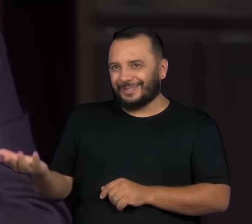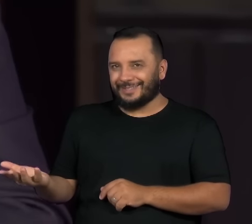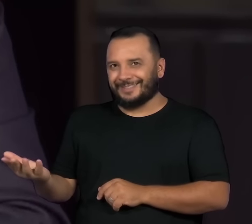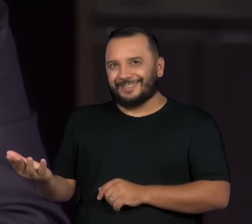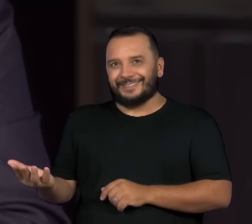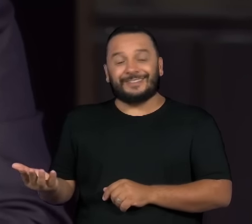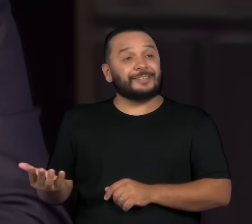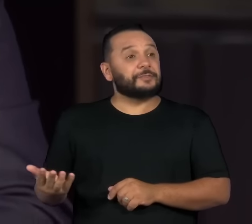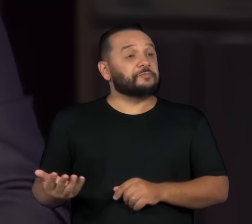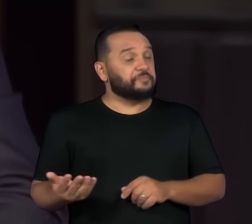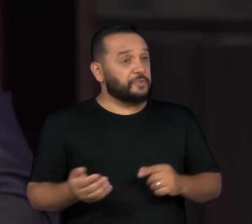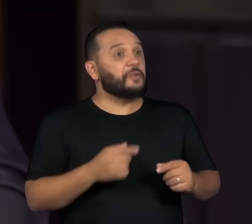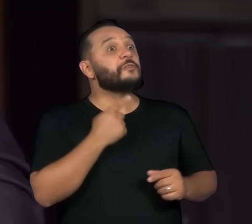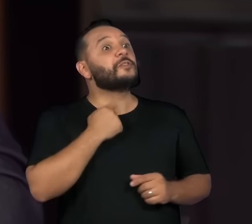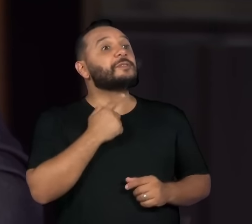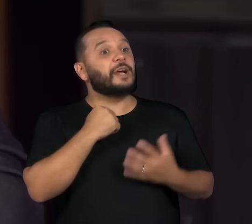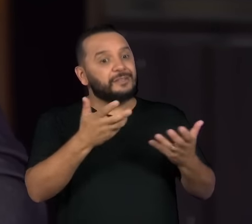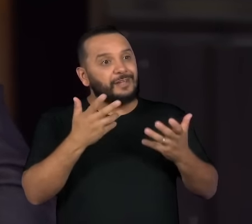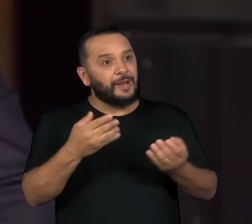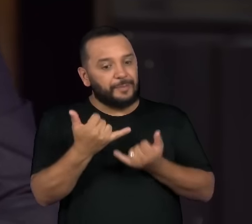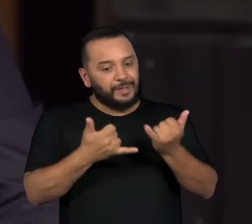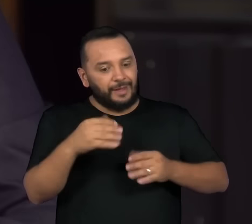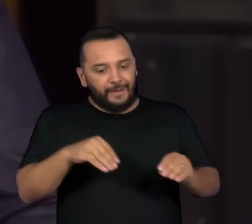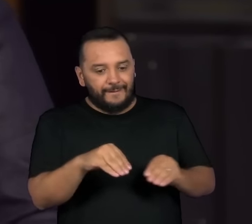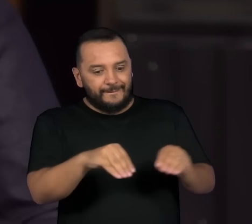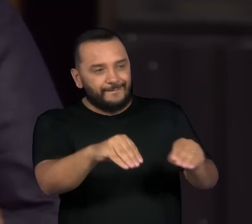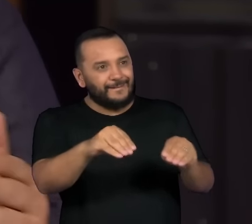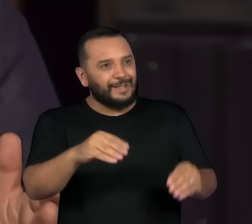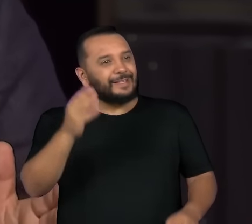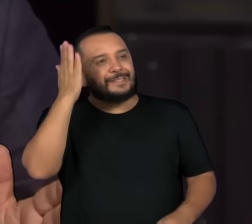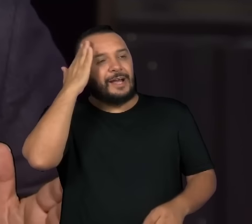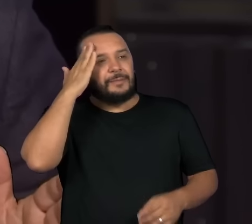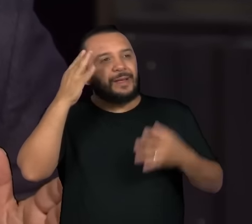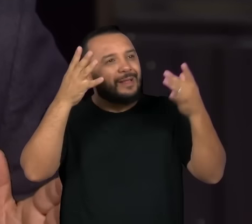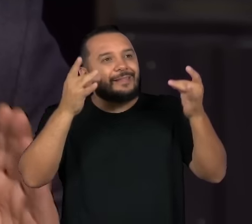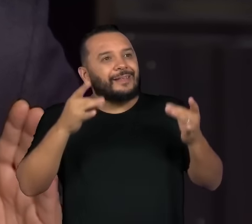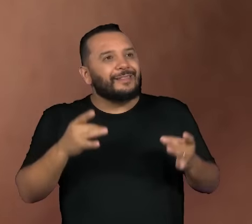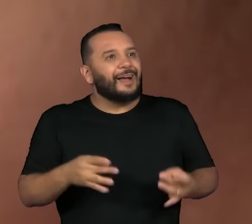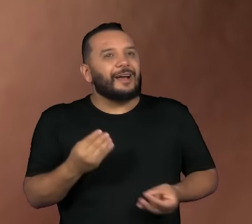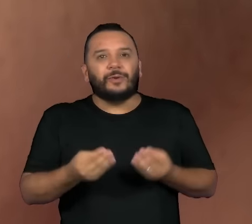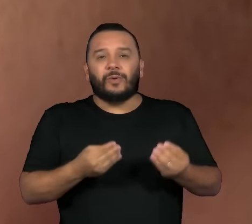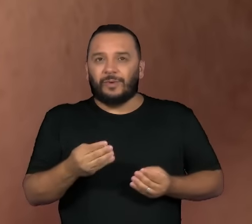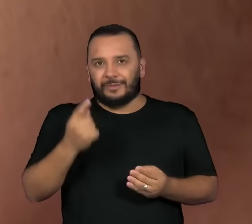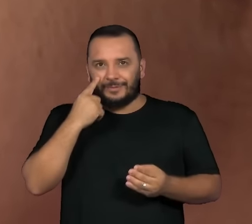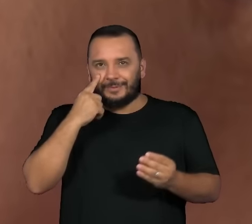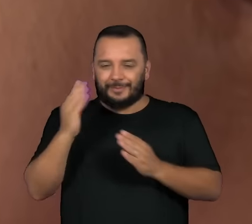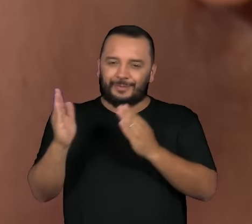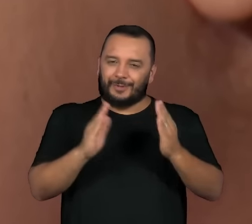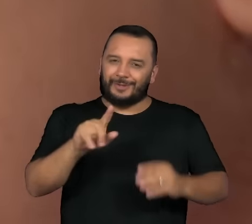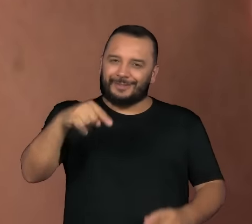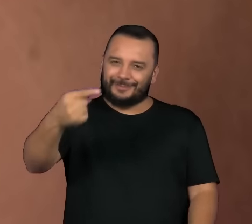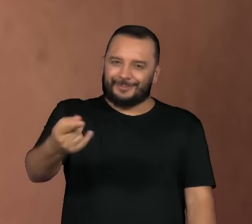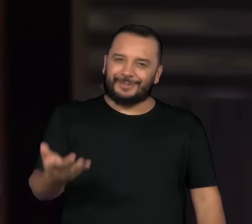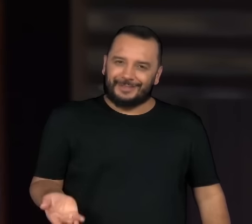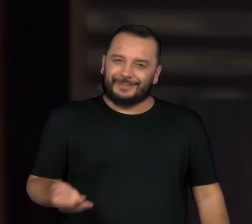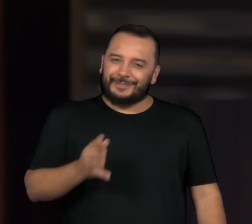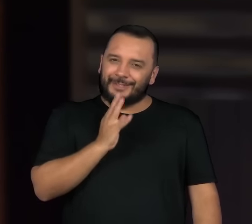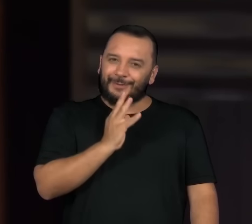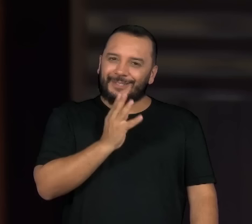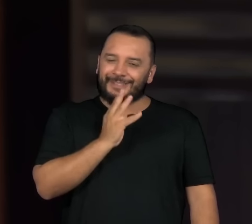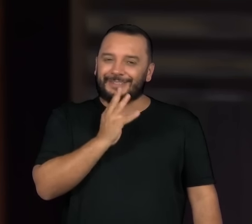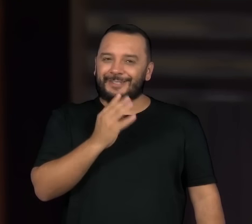a vontade que você já está dando de todo mundo, né? Não só de jogar, mas de saber tudo sobre essa mulher. No próximo bloco, você vai